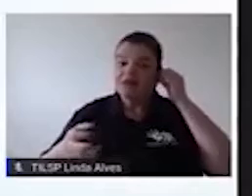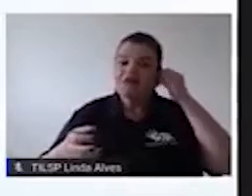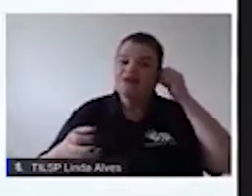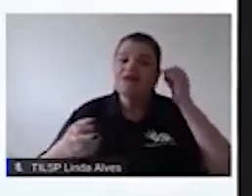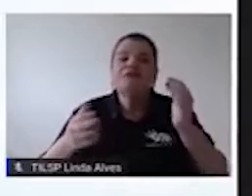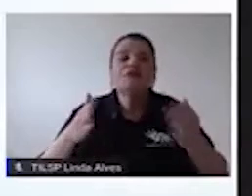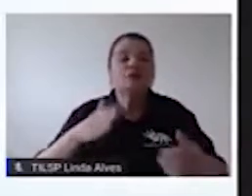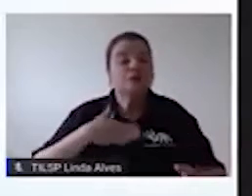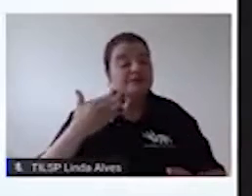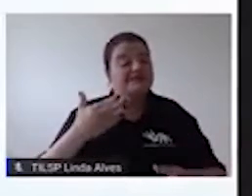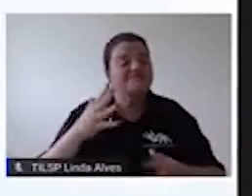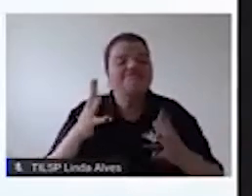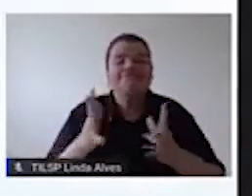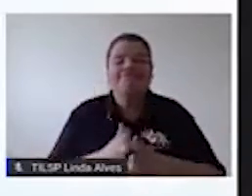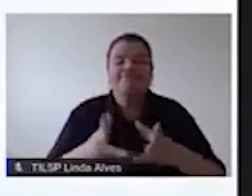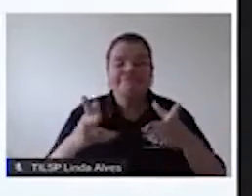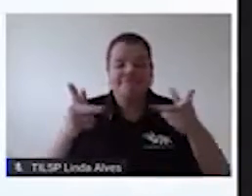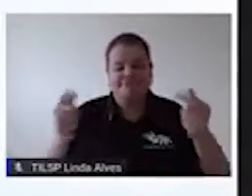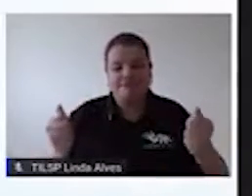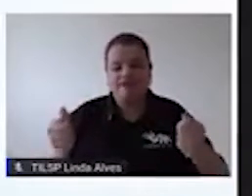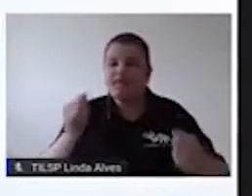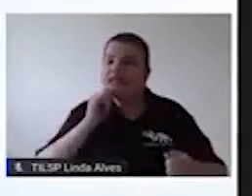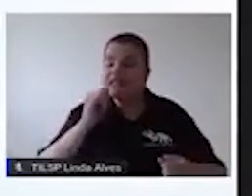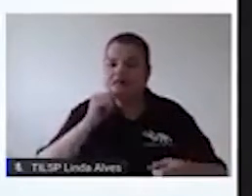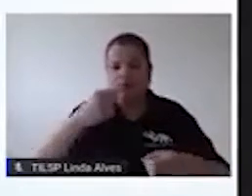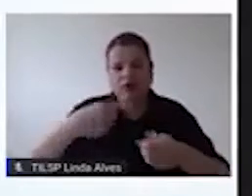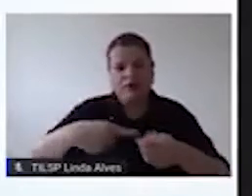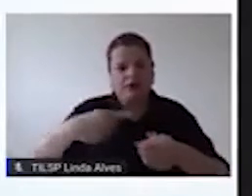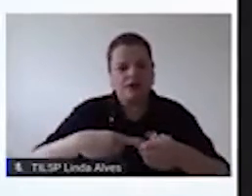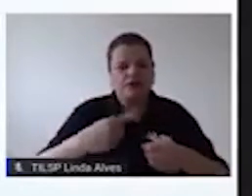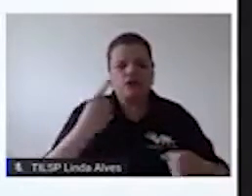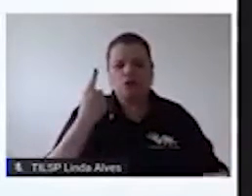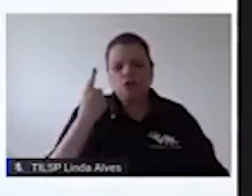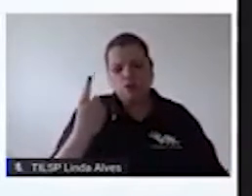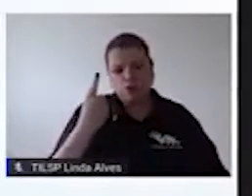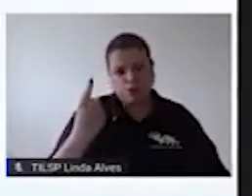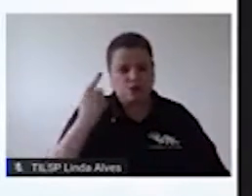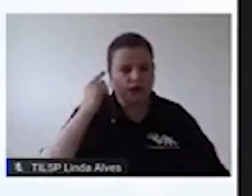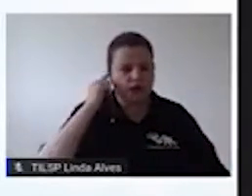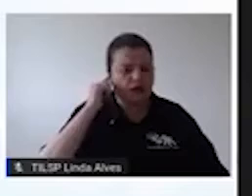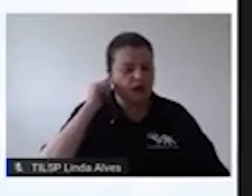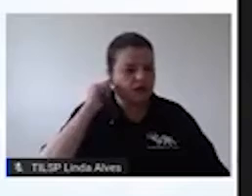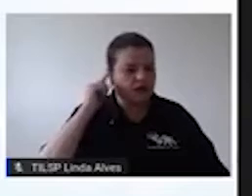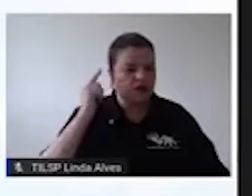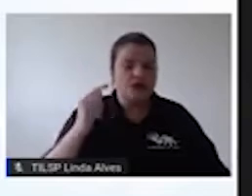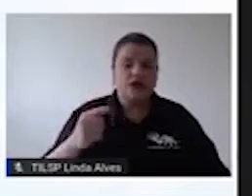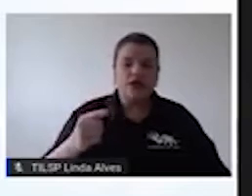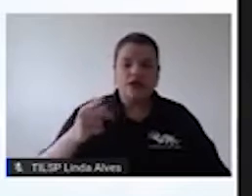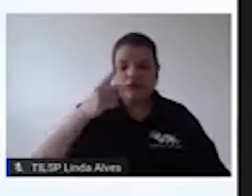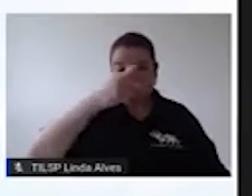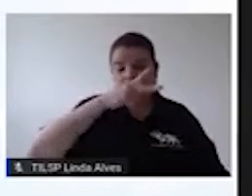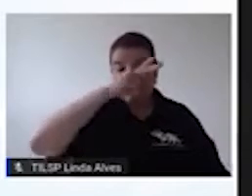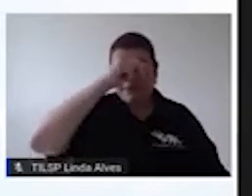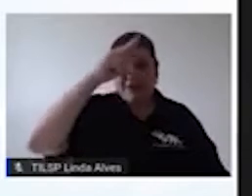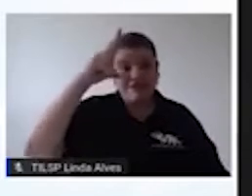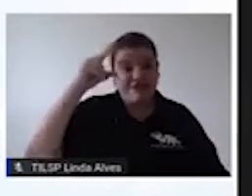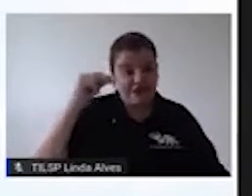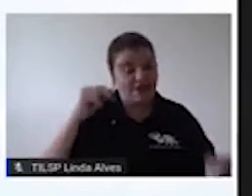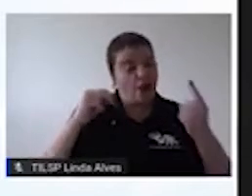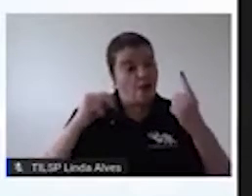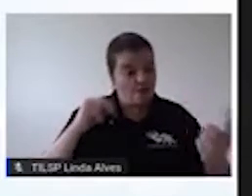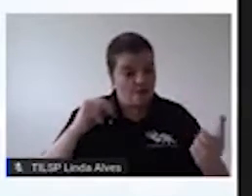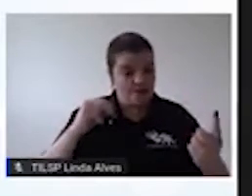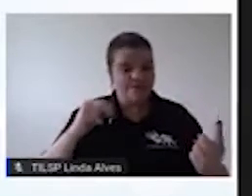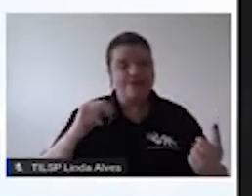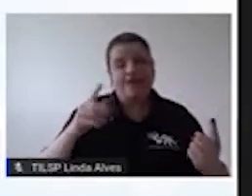Nós tivemos, das capitais, apenas uma capital vai ser governada por uma prefeita, né? Mas